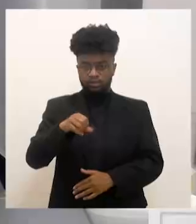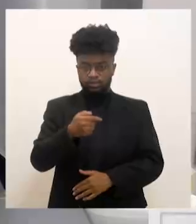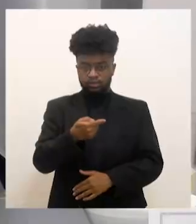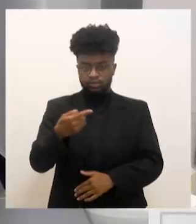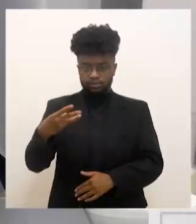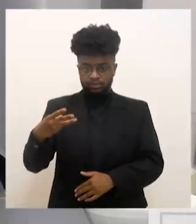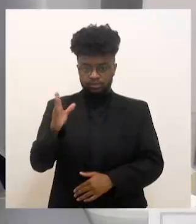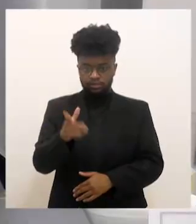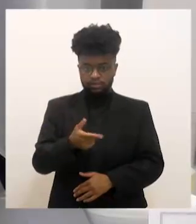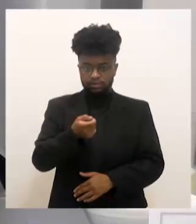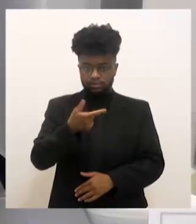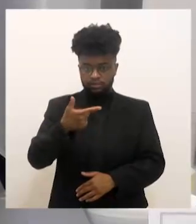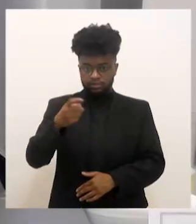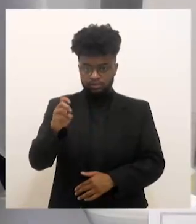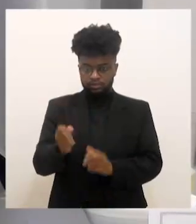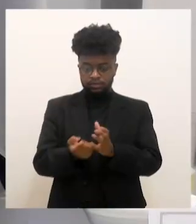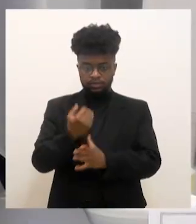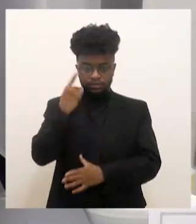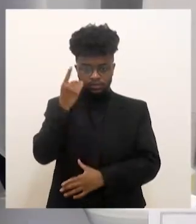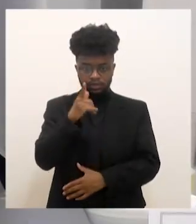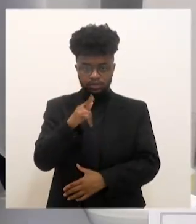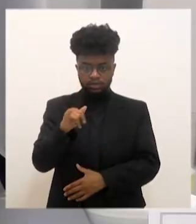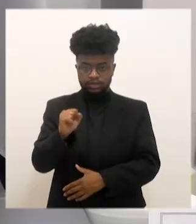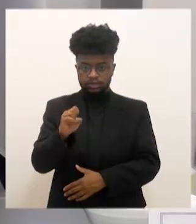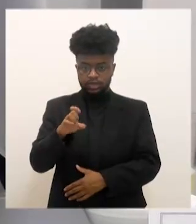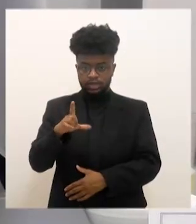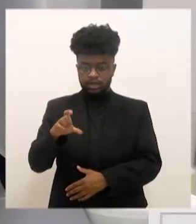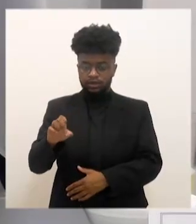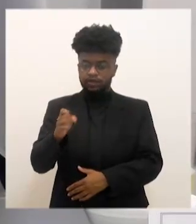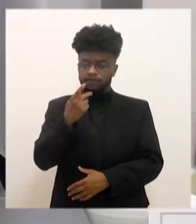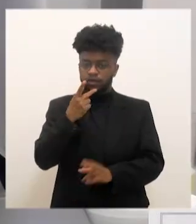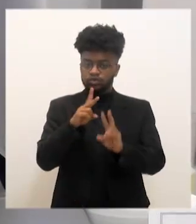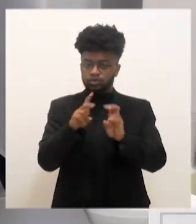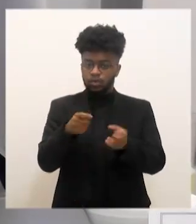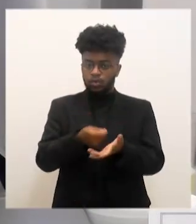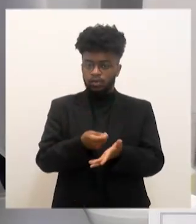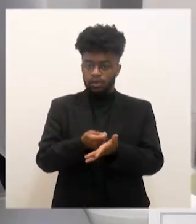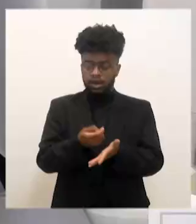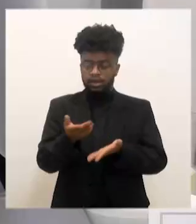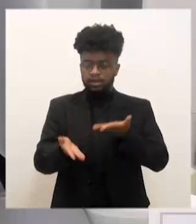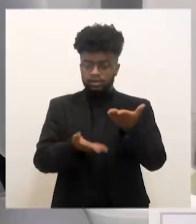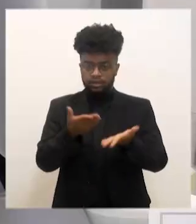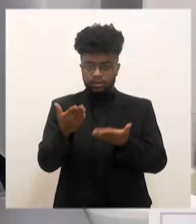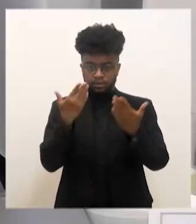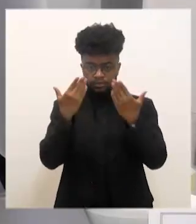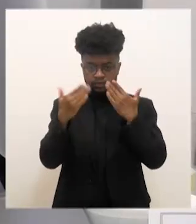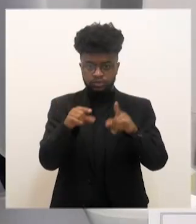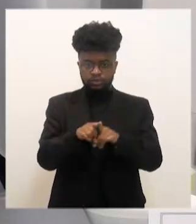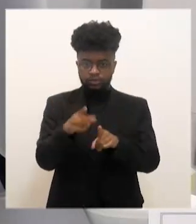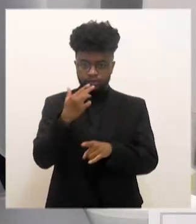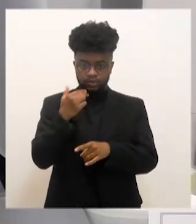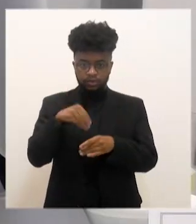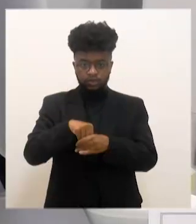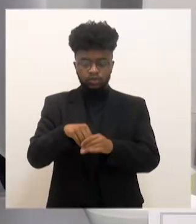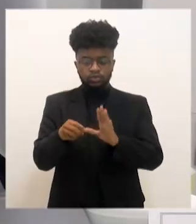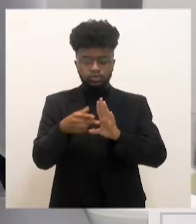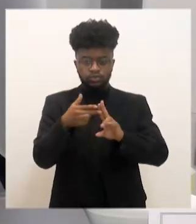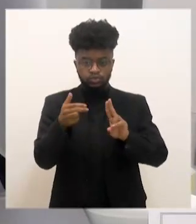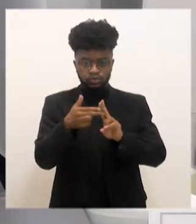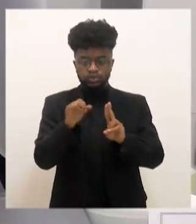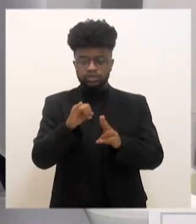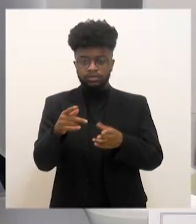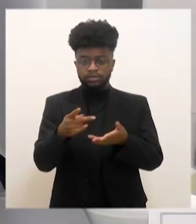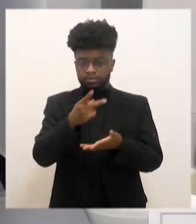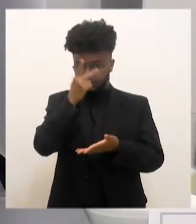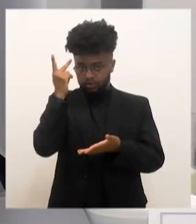25, de autoria da deputada Gisele Monteiro, que dispõe sobre a obrigatoriedade de atendimento psicológico e nutricional no Sistema Único de Saúde para bariátricos e